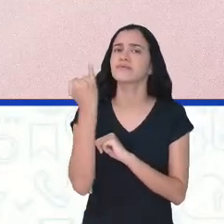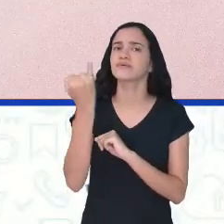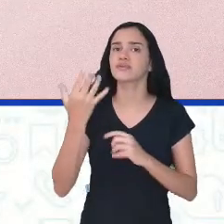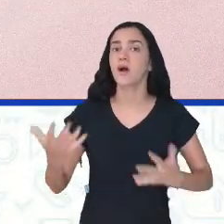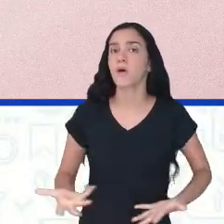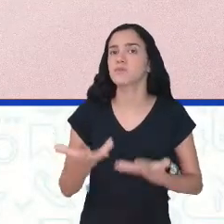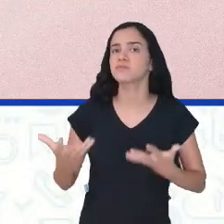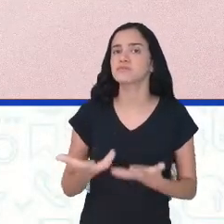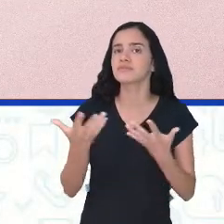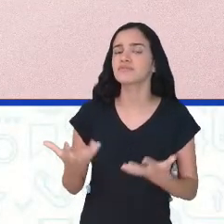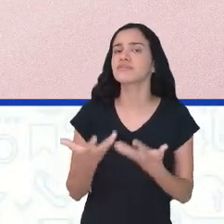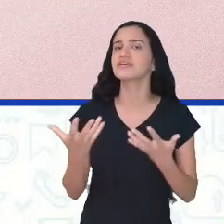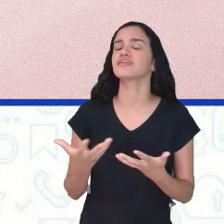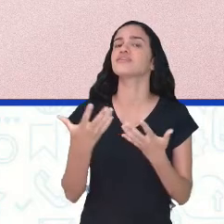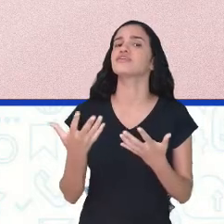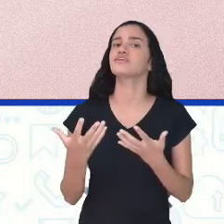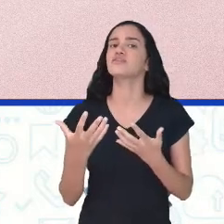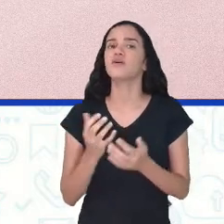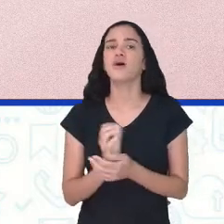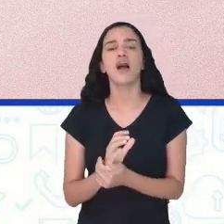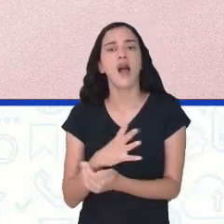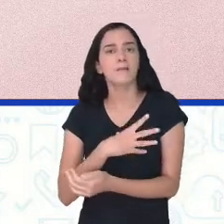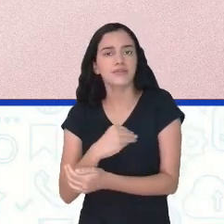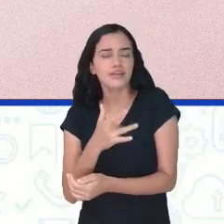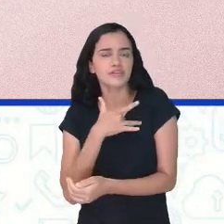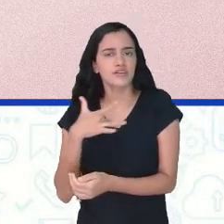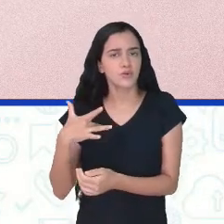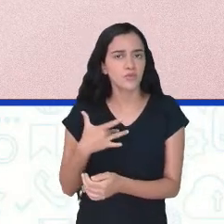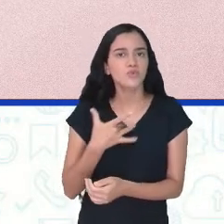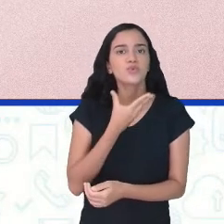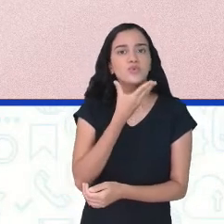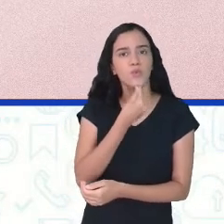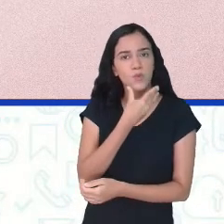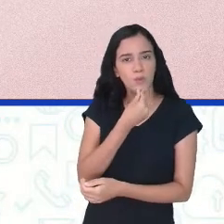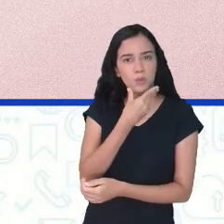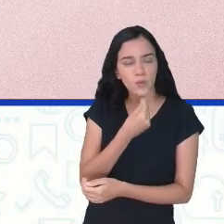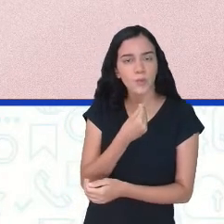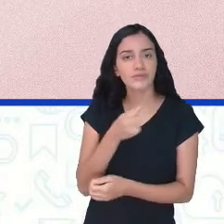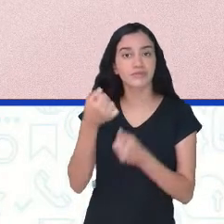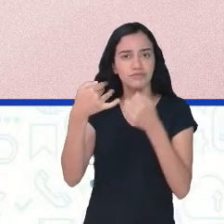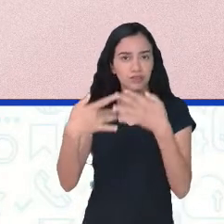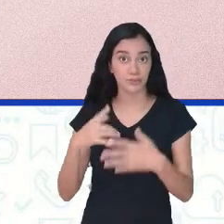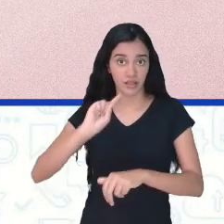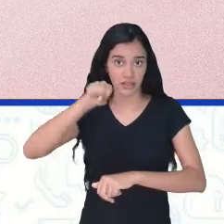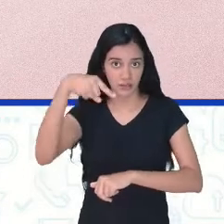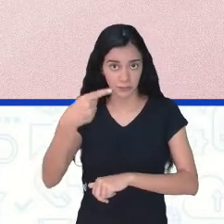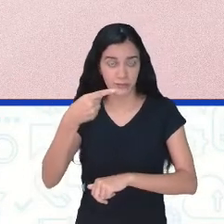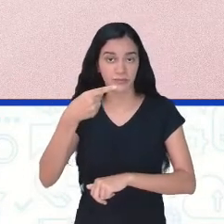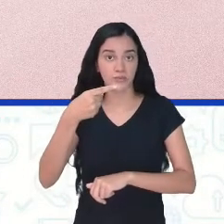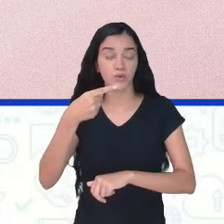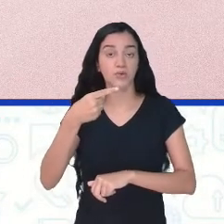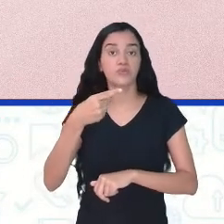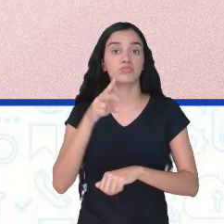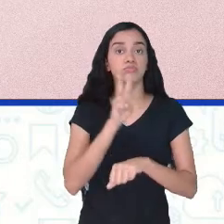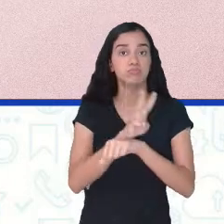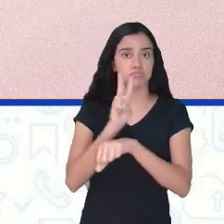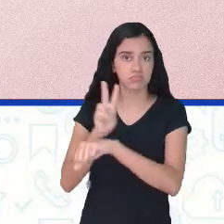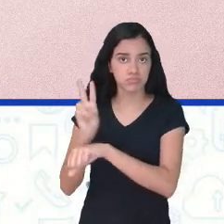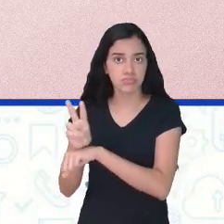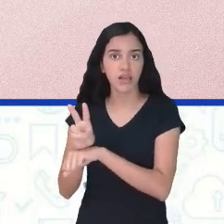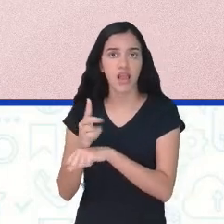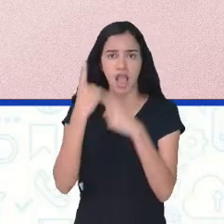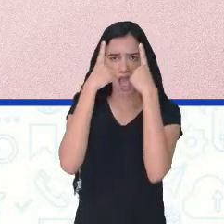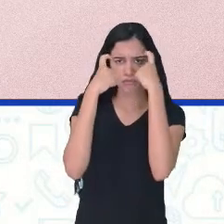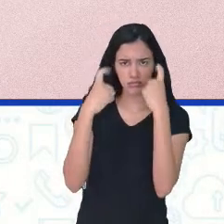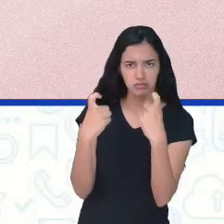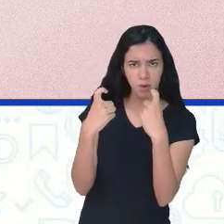incentivo da amamentação, a saúde do homem, que nós vamos falar depois, a questão aí de prevenção e combate à